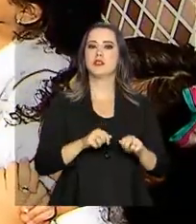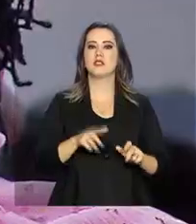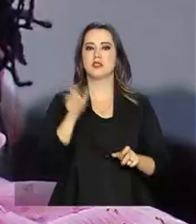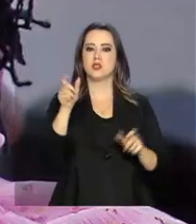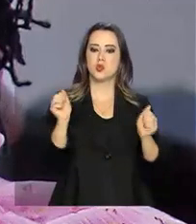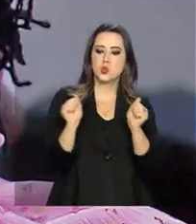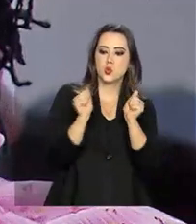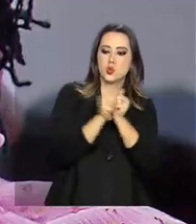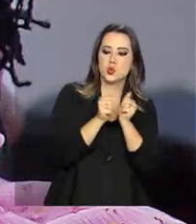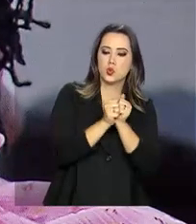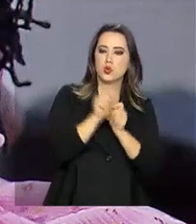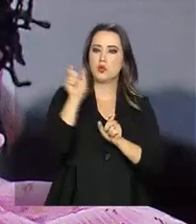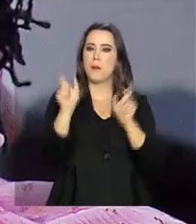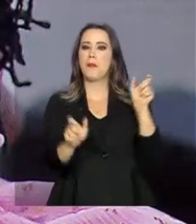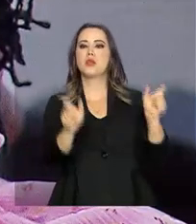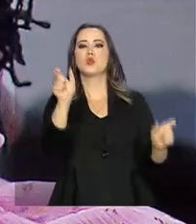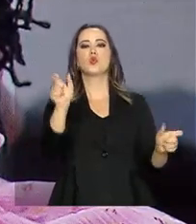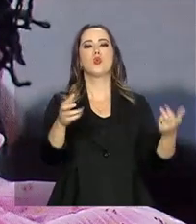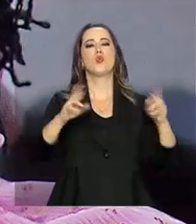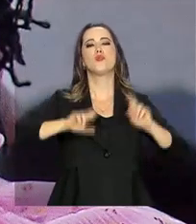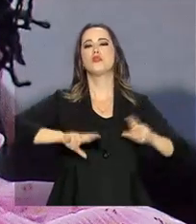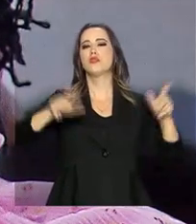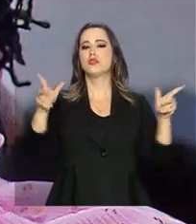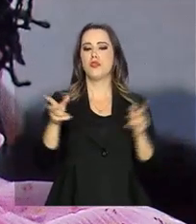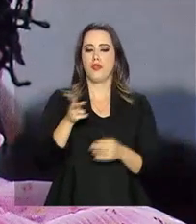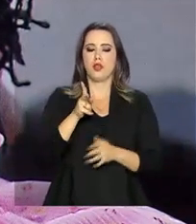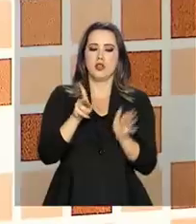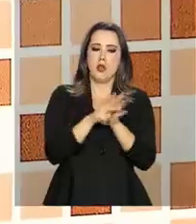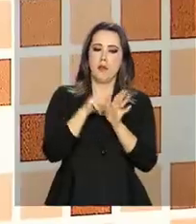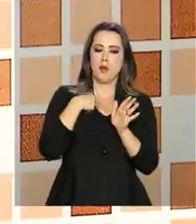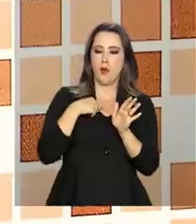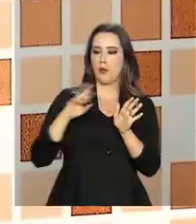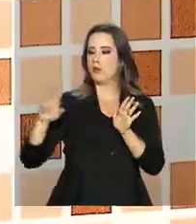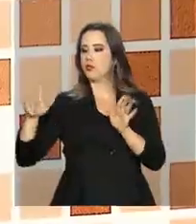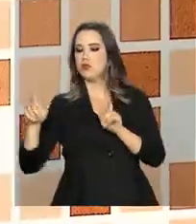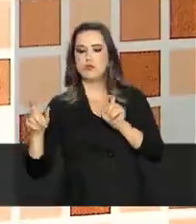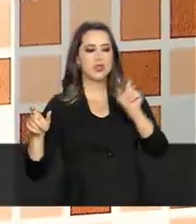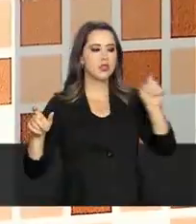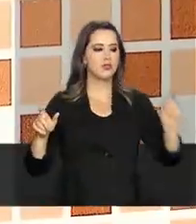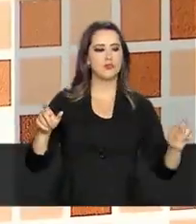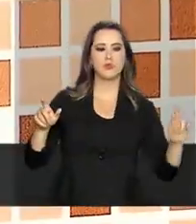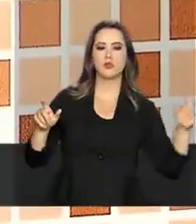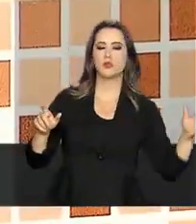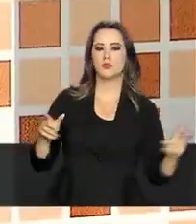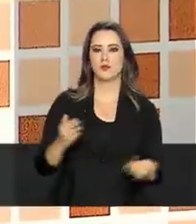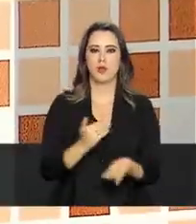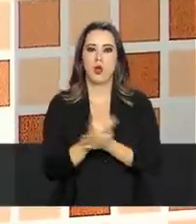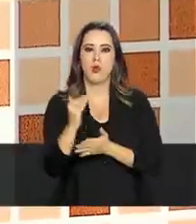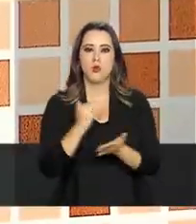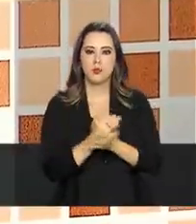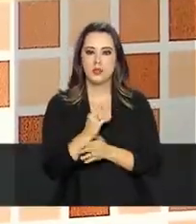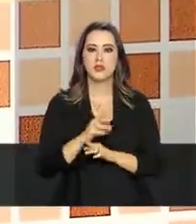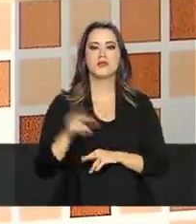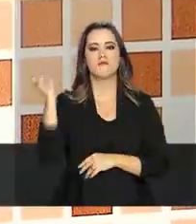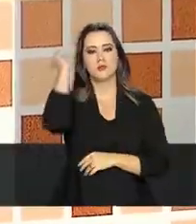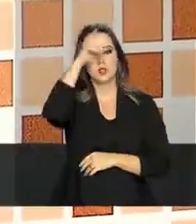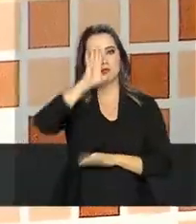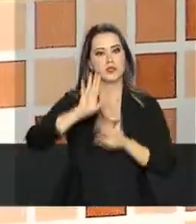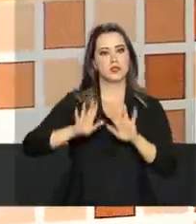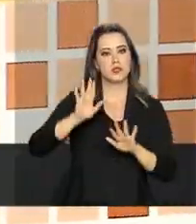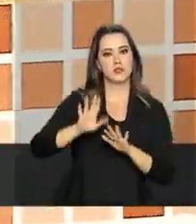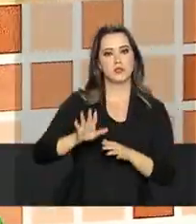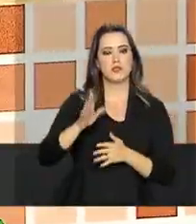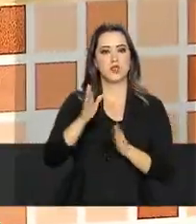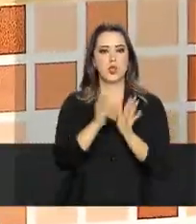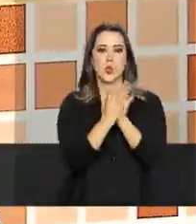de características diferentes das suas quando começou foi muito difícil muitas crianças não queriam levar o boneco